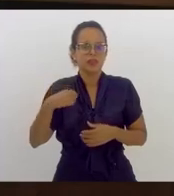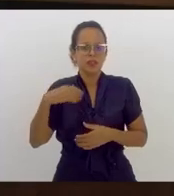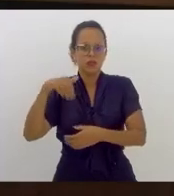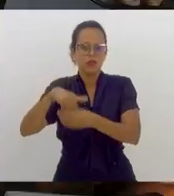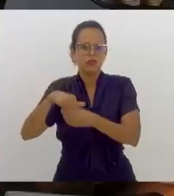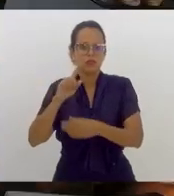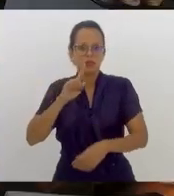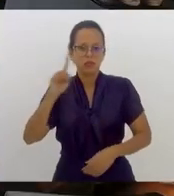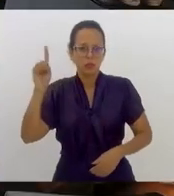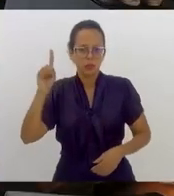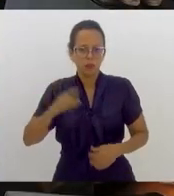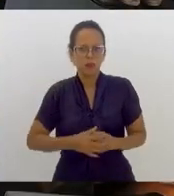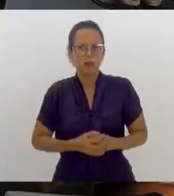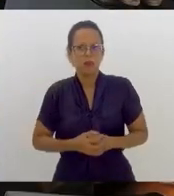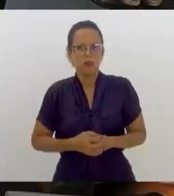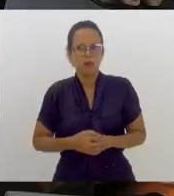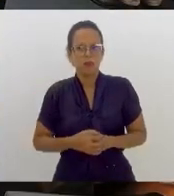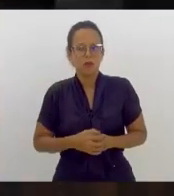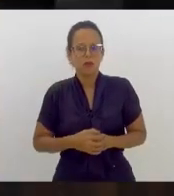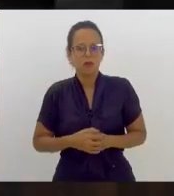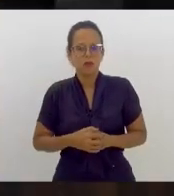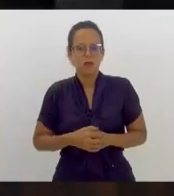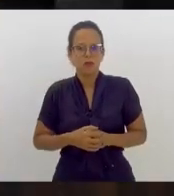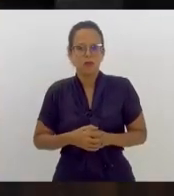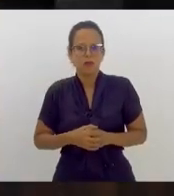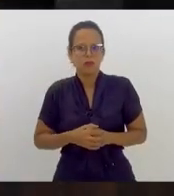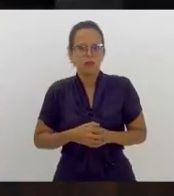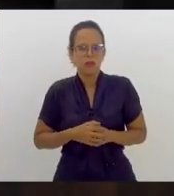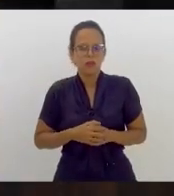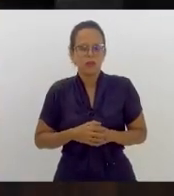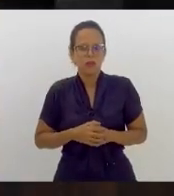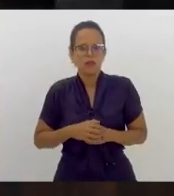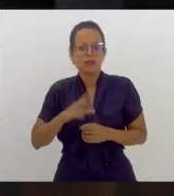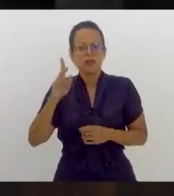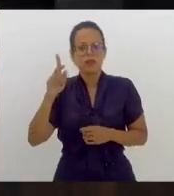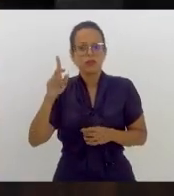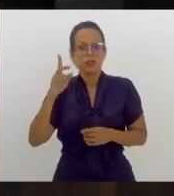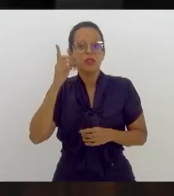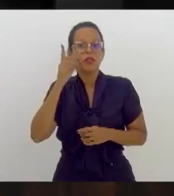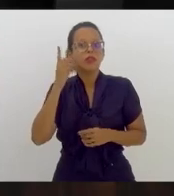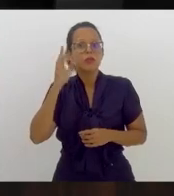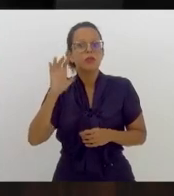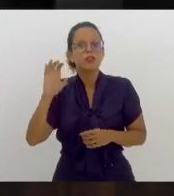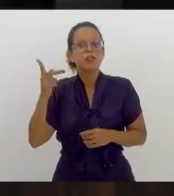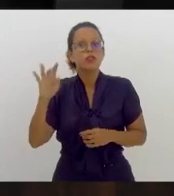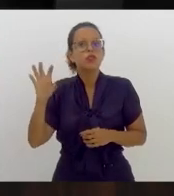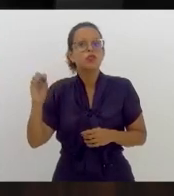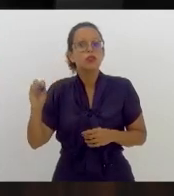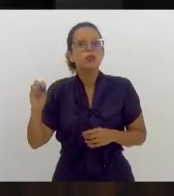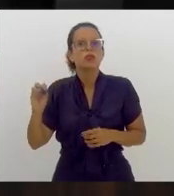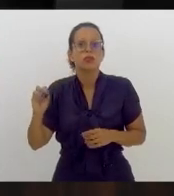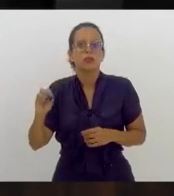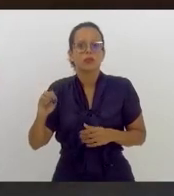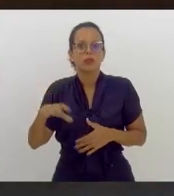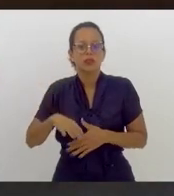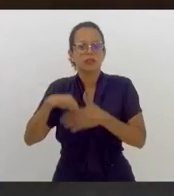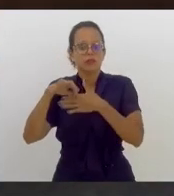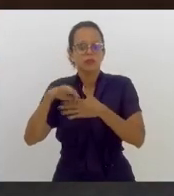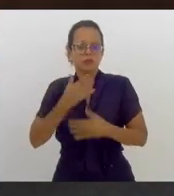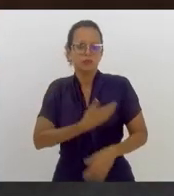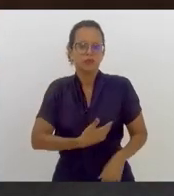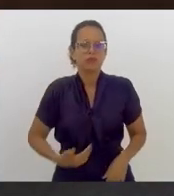Para encaminhar pela liderança do governo, deputado Chico Machado, senhor futuro secretário de governo.